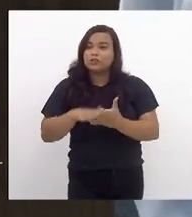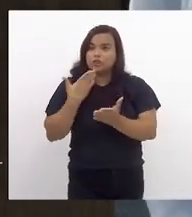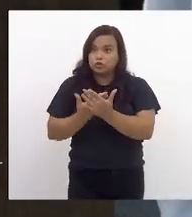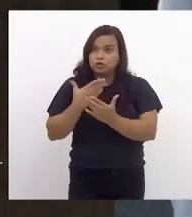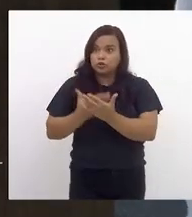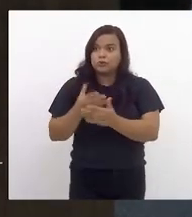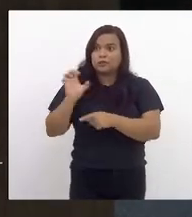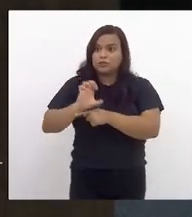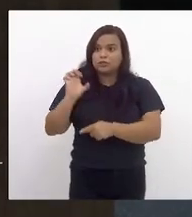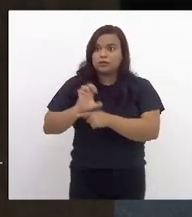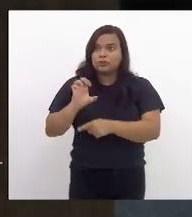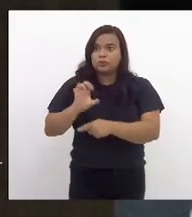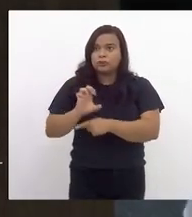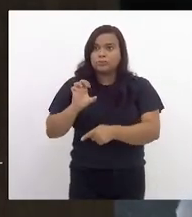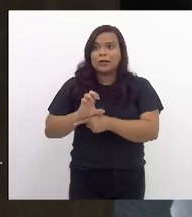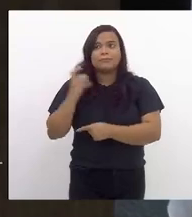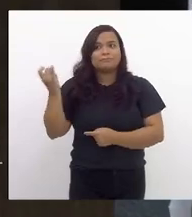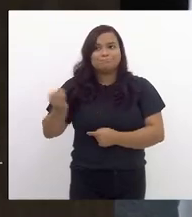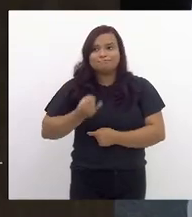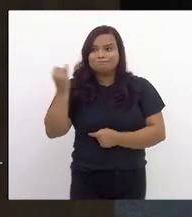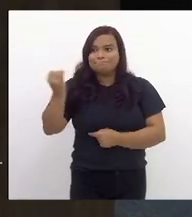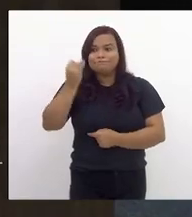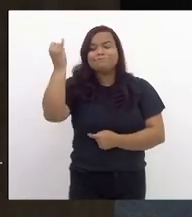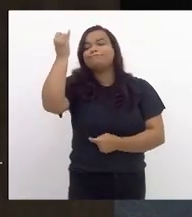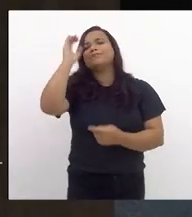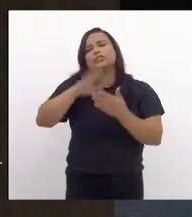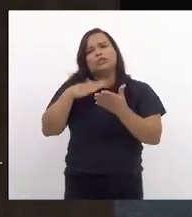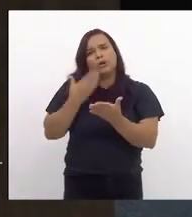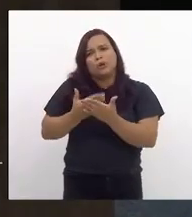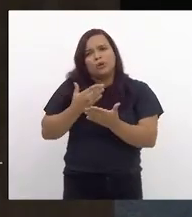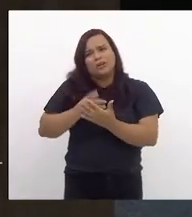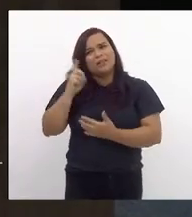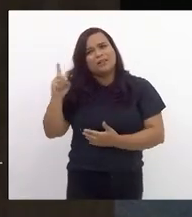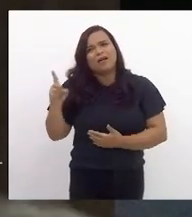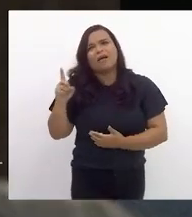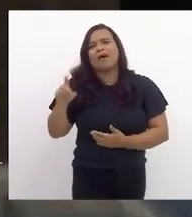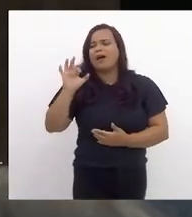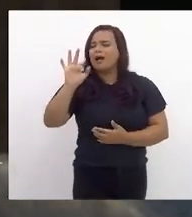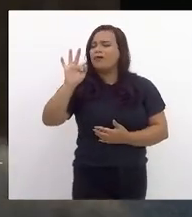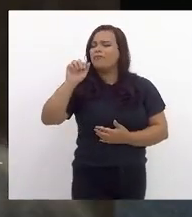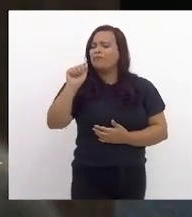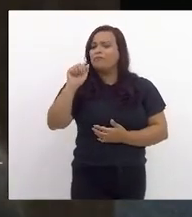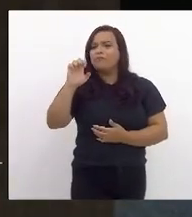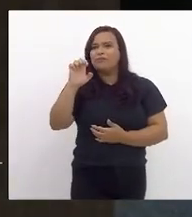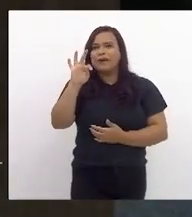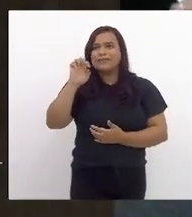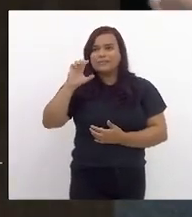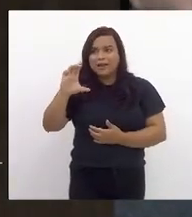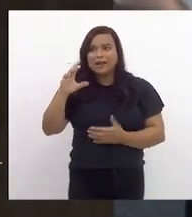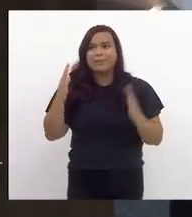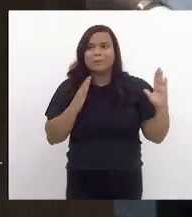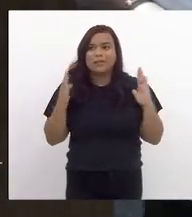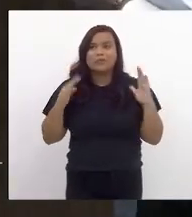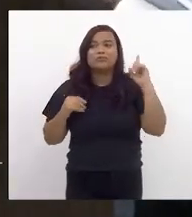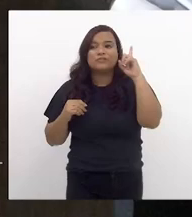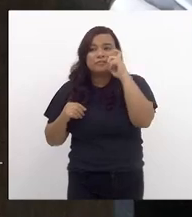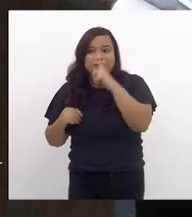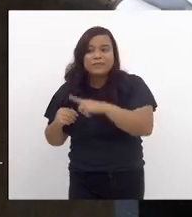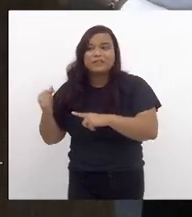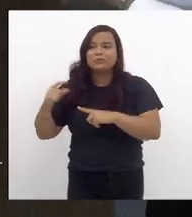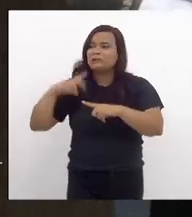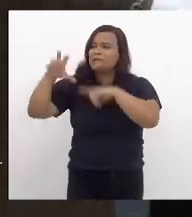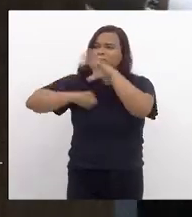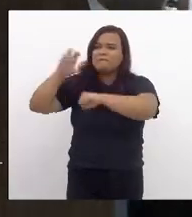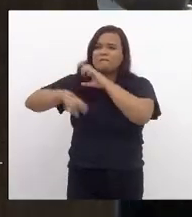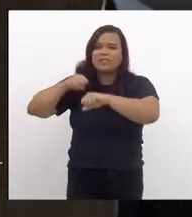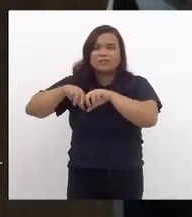FAETEC, com uma pauta importantíssima de reivindicações. A FAETEC vive um momento difícil, difícil, de sucateamento, de dificuldades